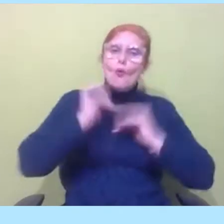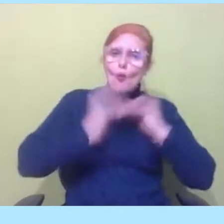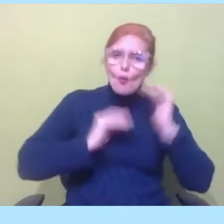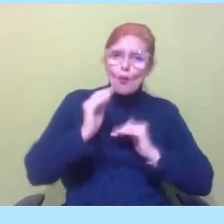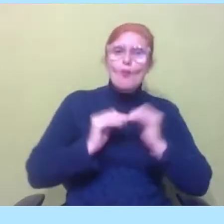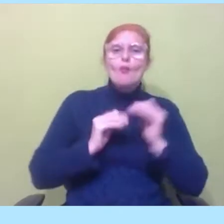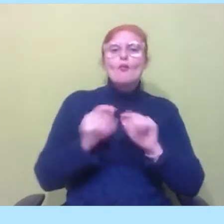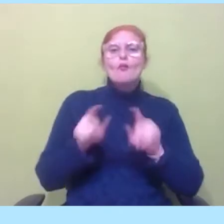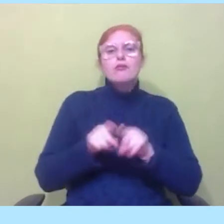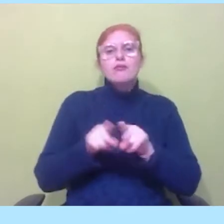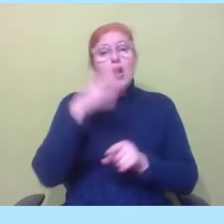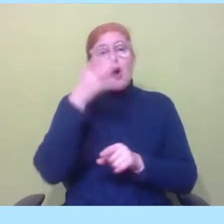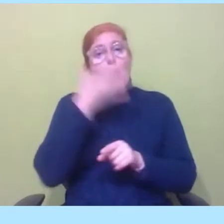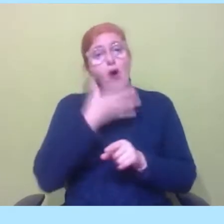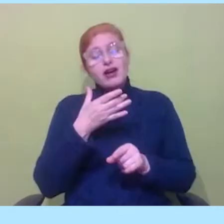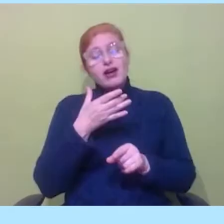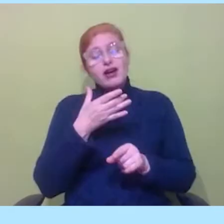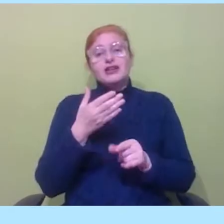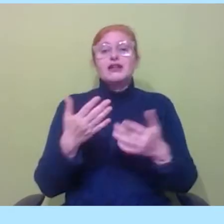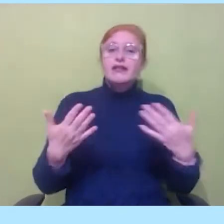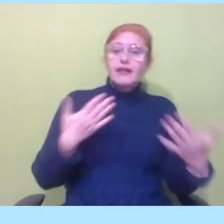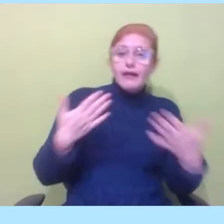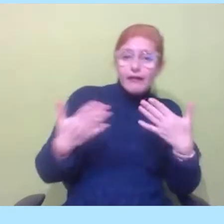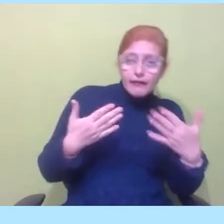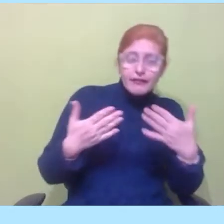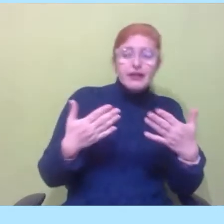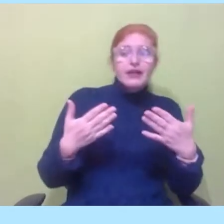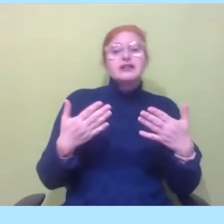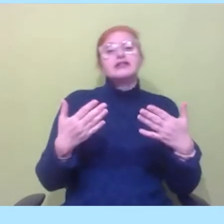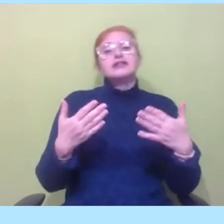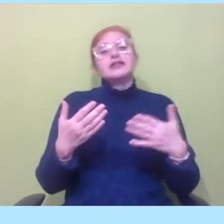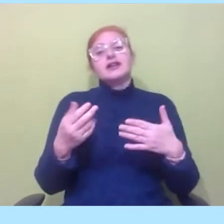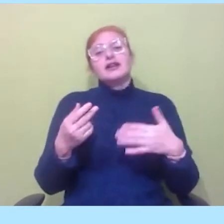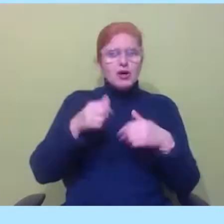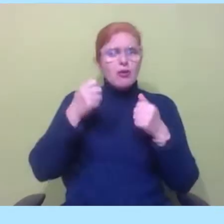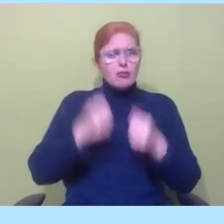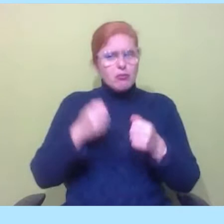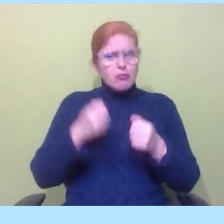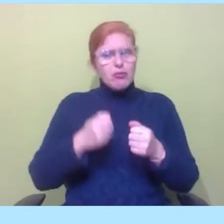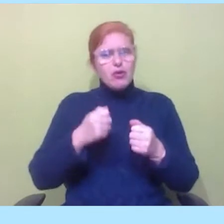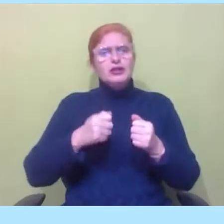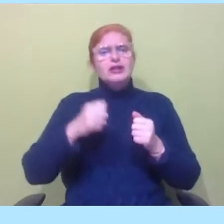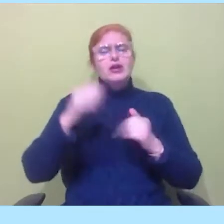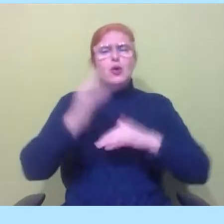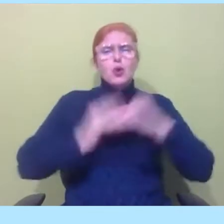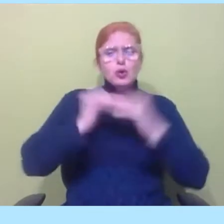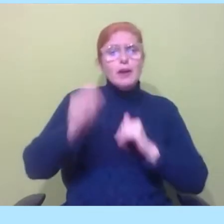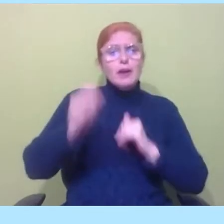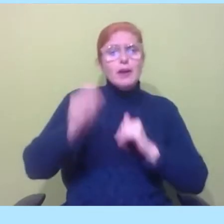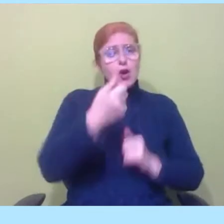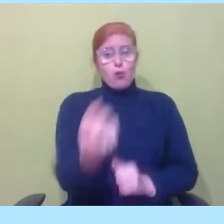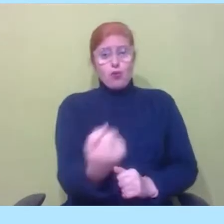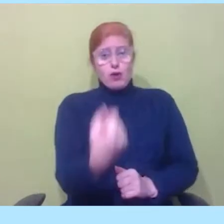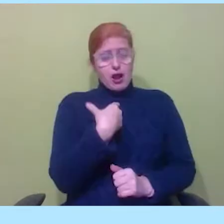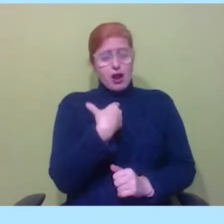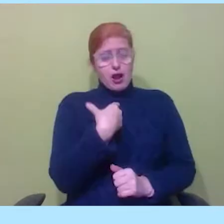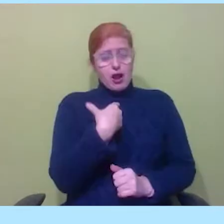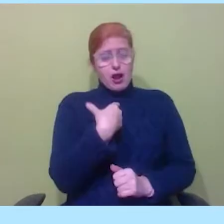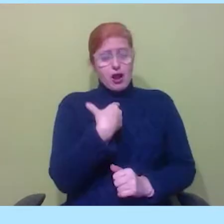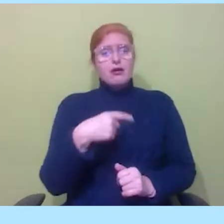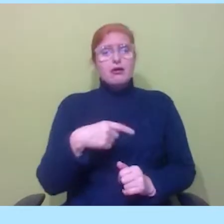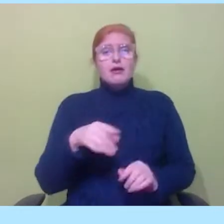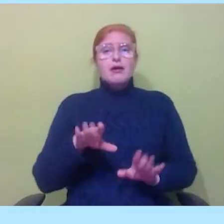Fechira, consigam até elaborar um pouco melhor do que eu, mas daqui de onde eu vejo, eu acho que a gente está buscando esses